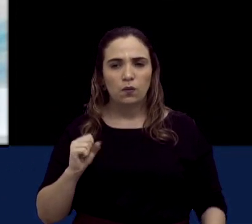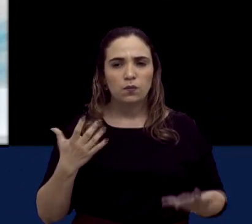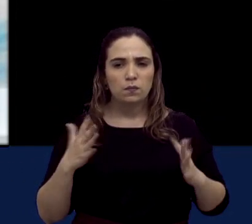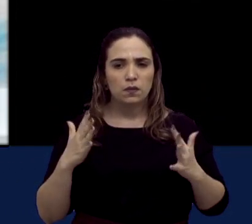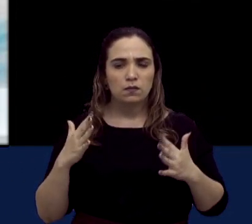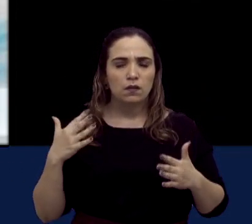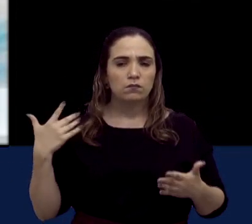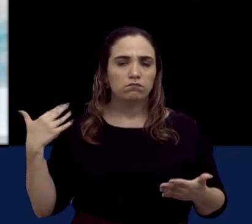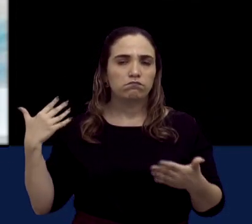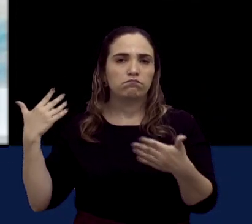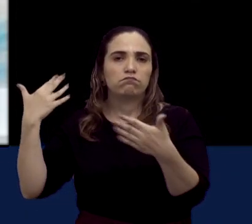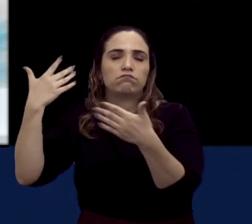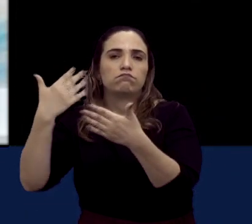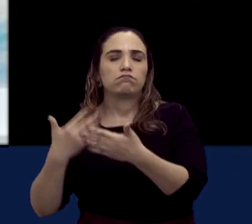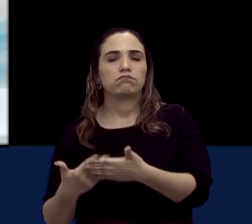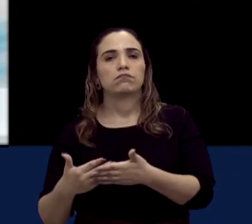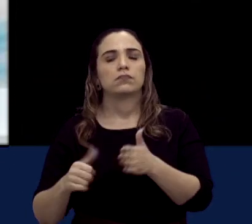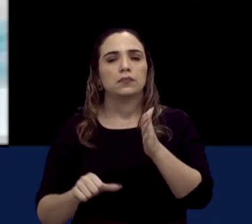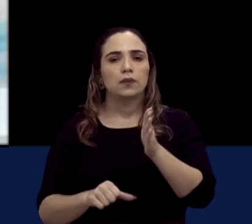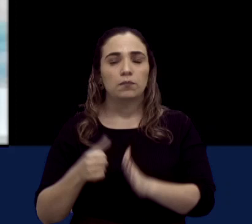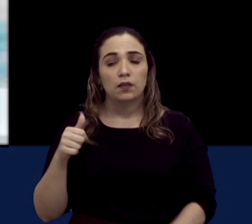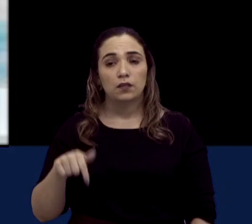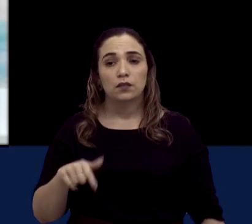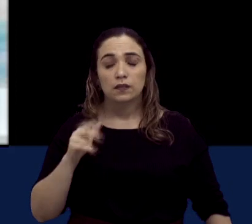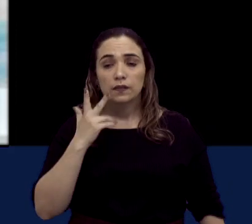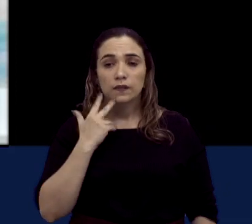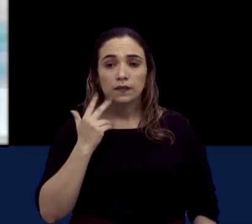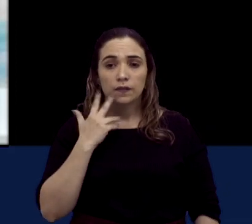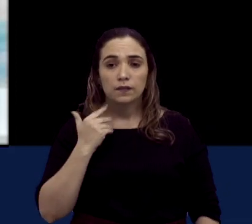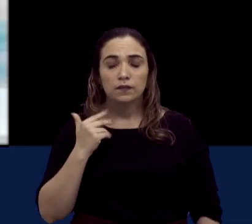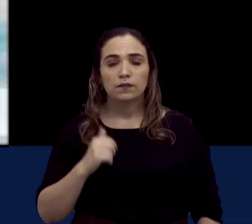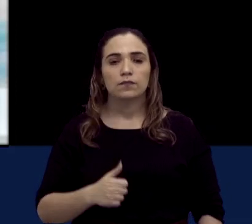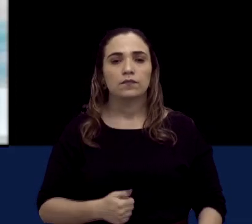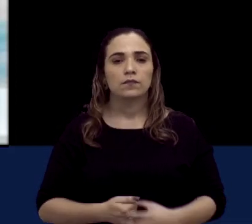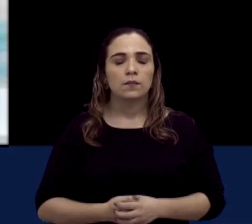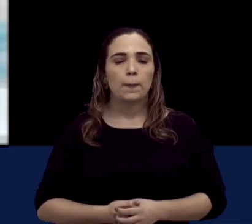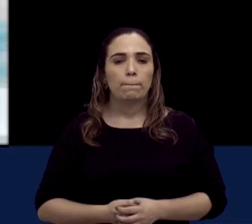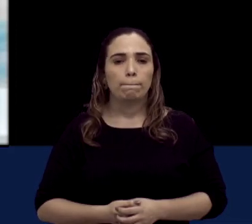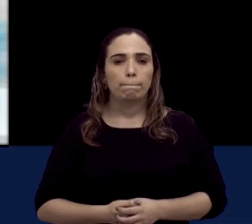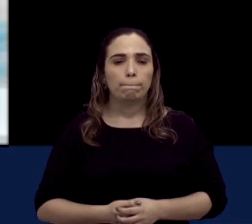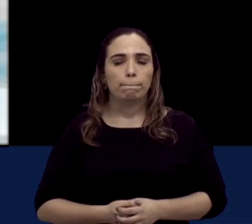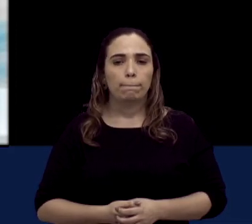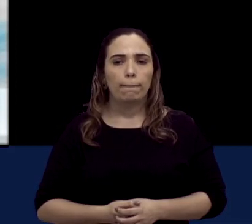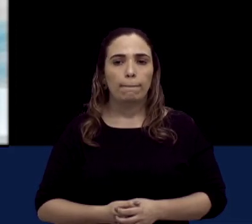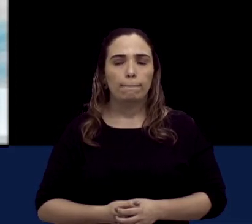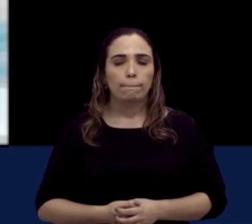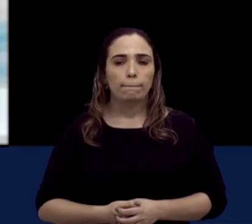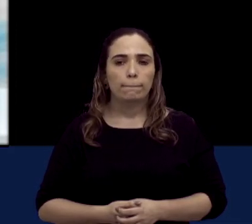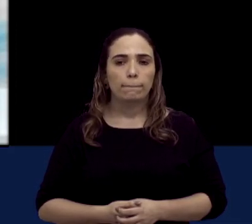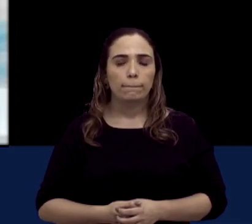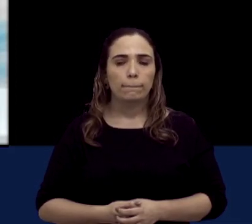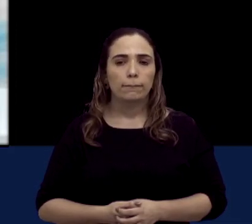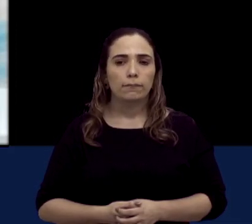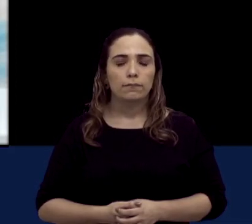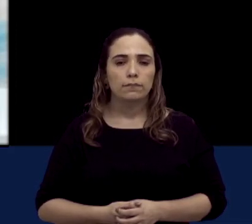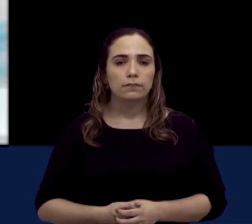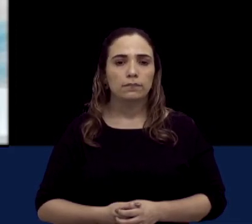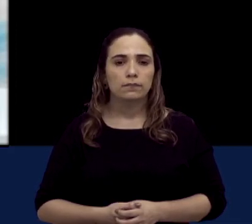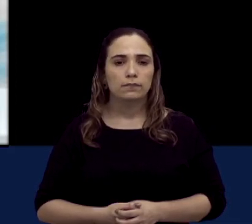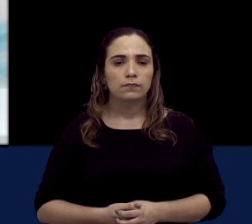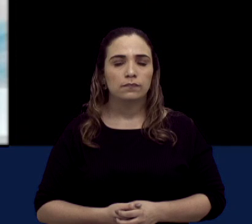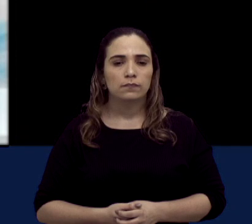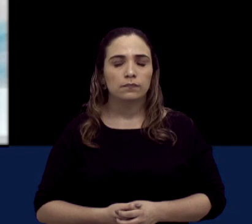menos, o primeiro contrato de gestão, por exemplo, do Ceará foi em 2003, apesar de estar desde